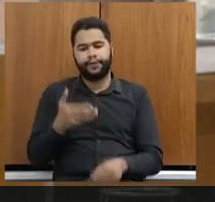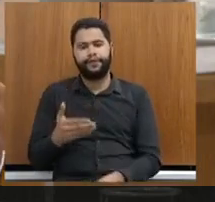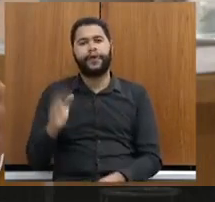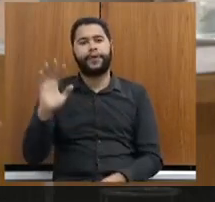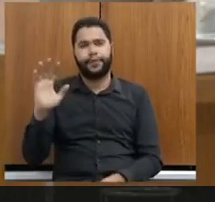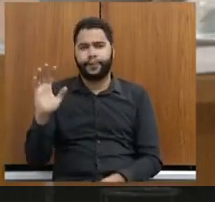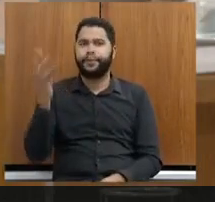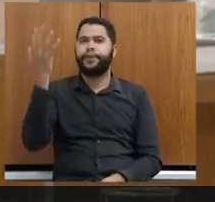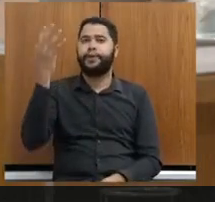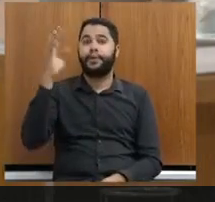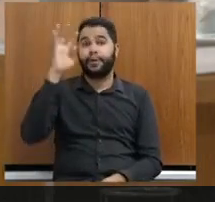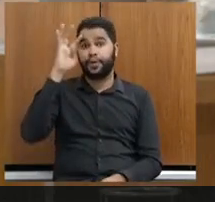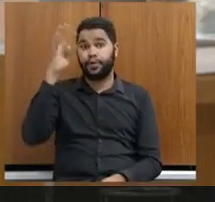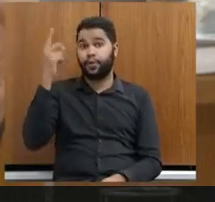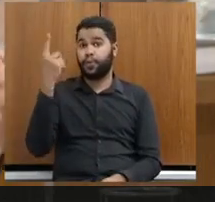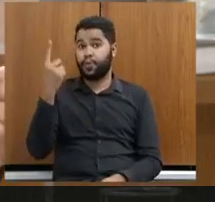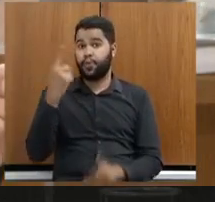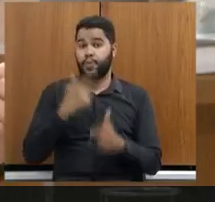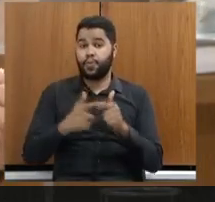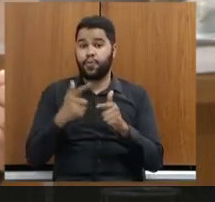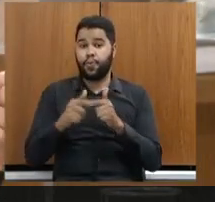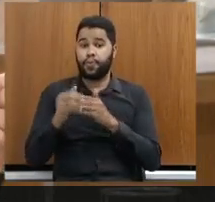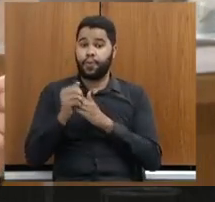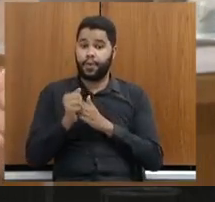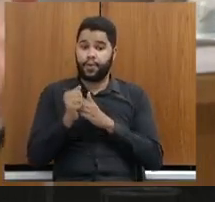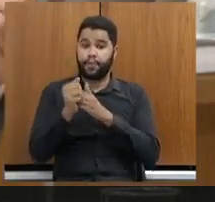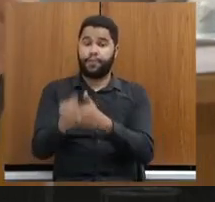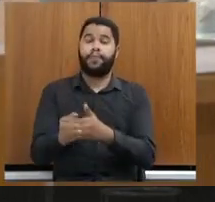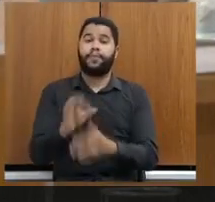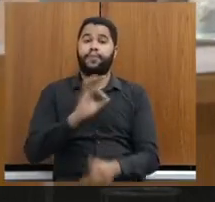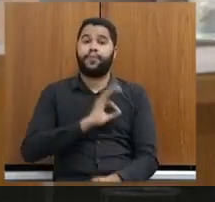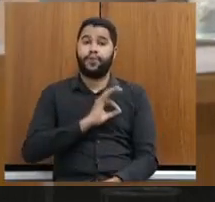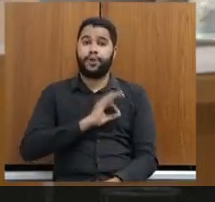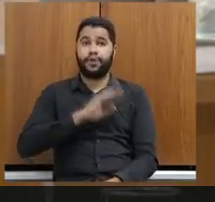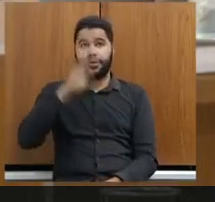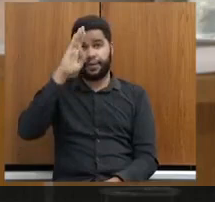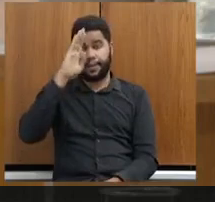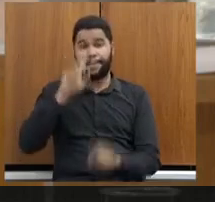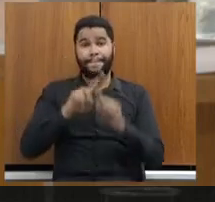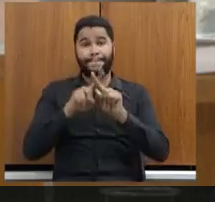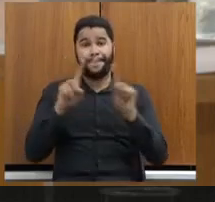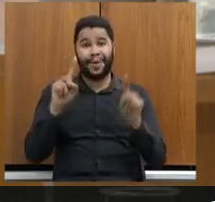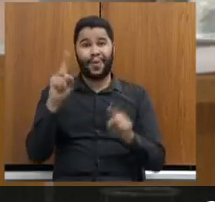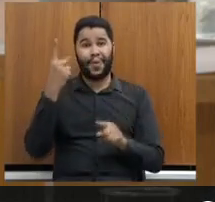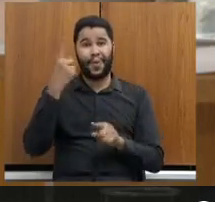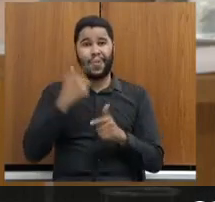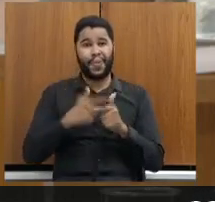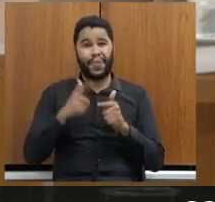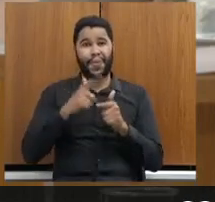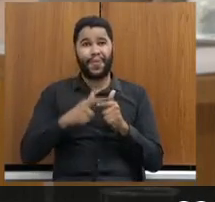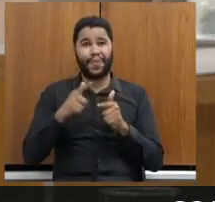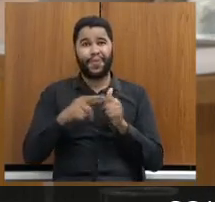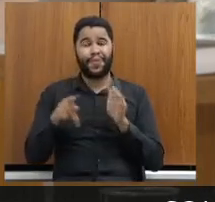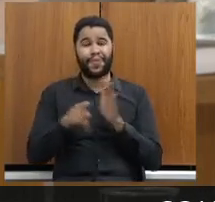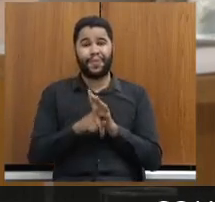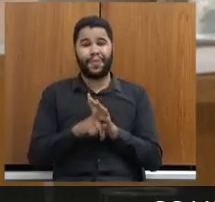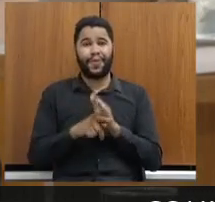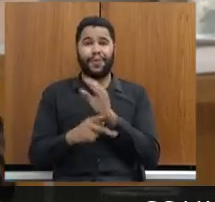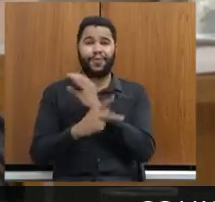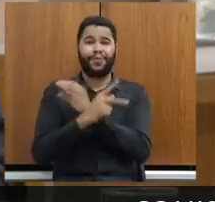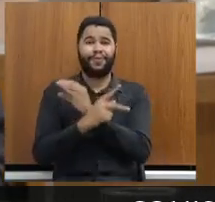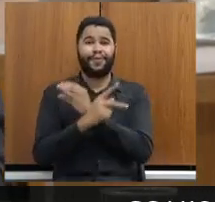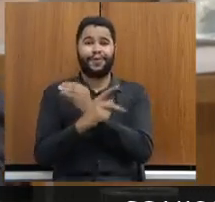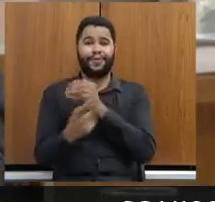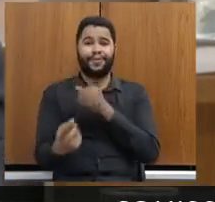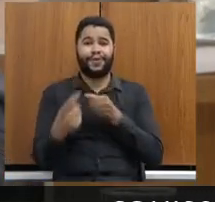né Nós vamos resolver um problema de deslocamento da Polícia Militar Mas nós vamos ficar com problema de deslocamento da Polícia Civil para